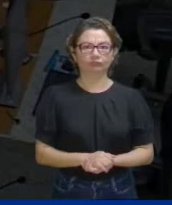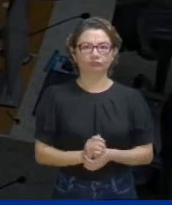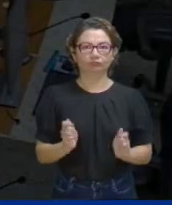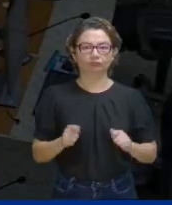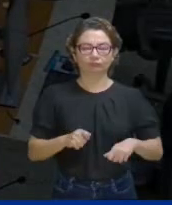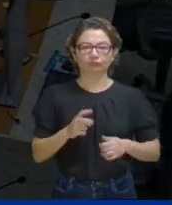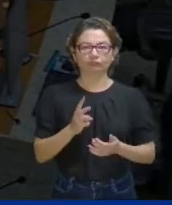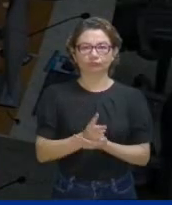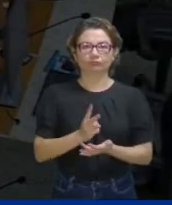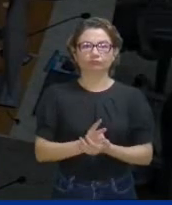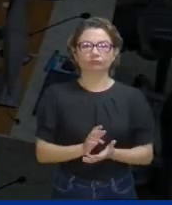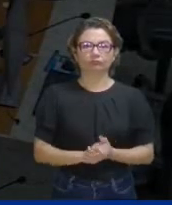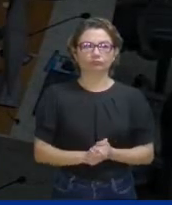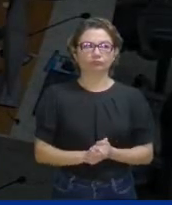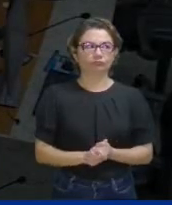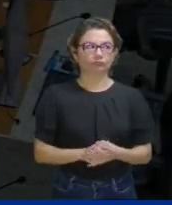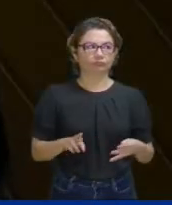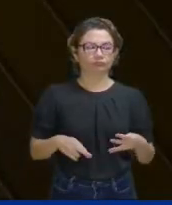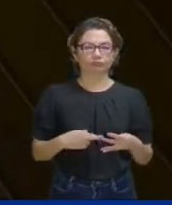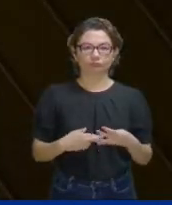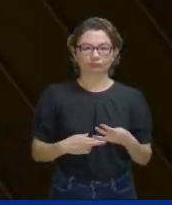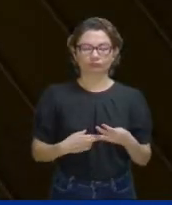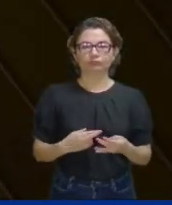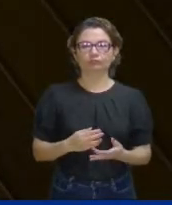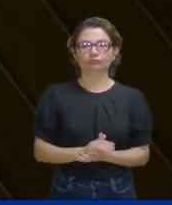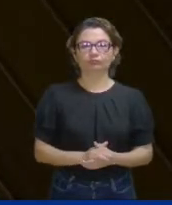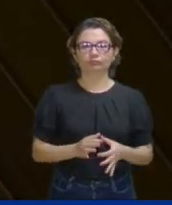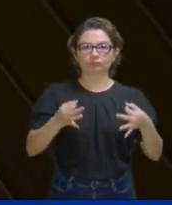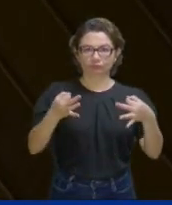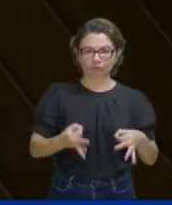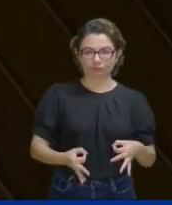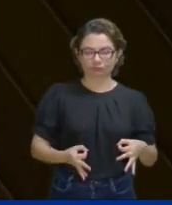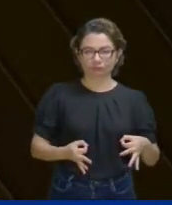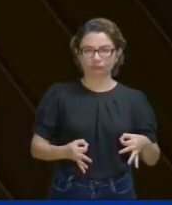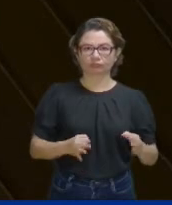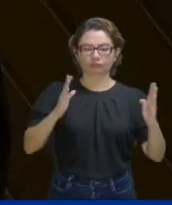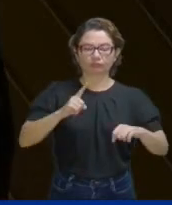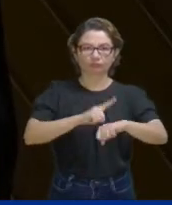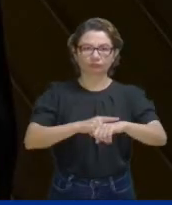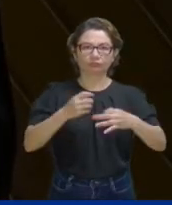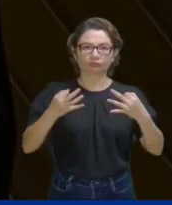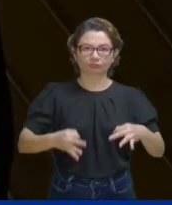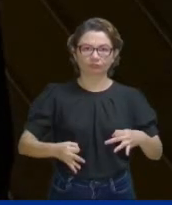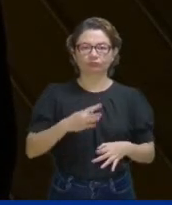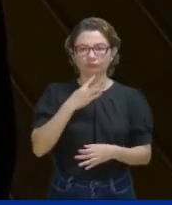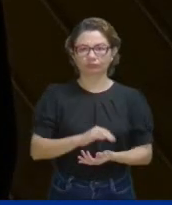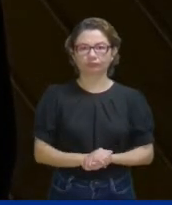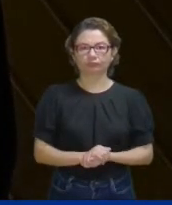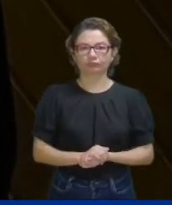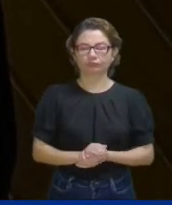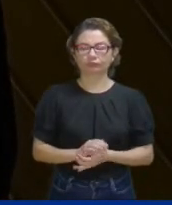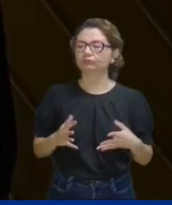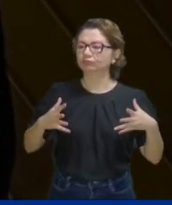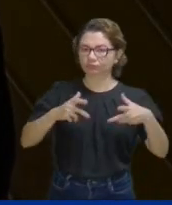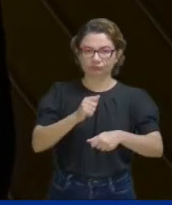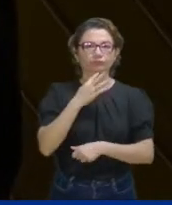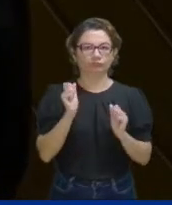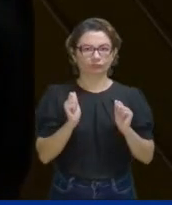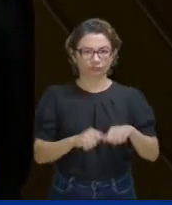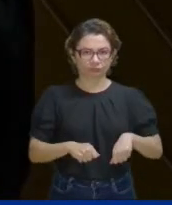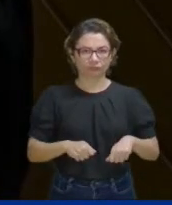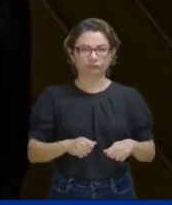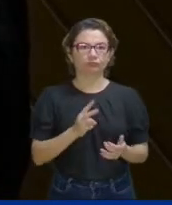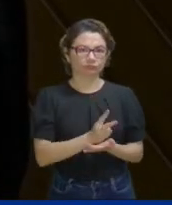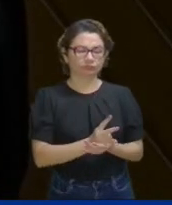pode prosseguir, O excelência. recurso é adequado e tempestivo, dele conheço. Alguma objeção ao conhecimento? Conhecida a unanimidade, Vossa Excelência